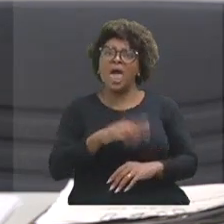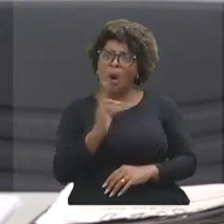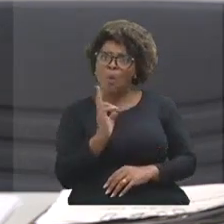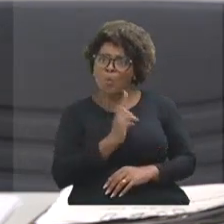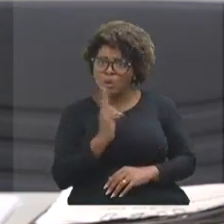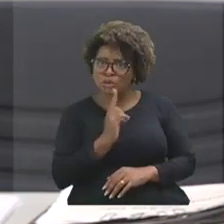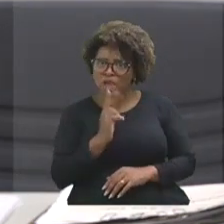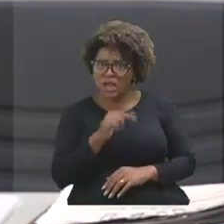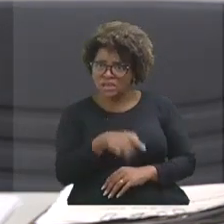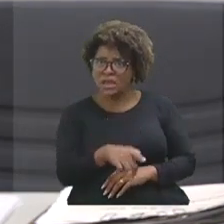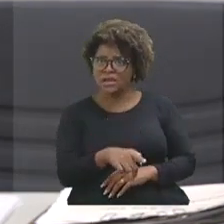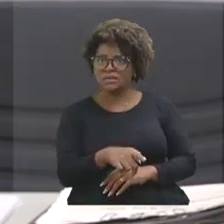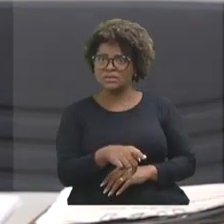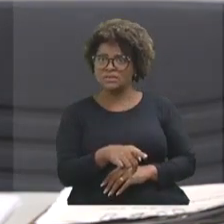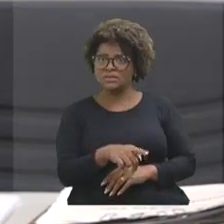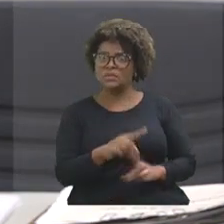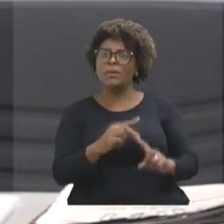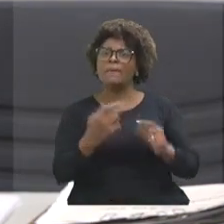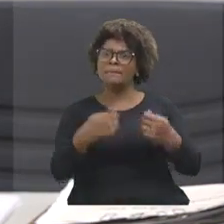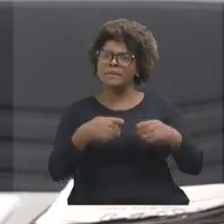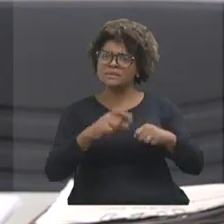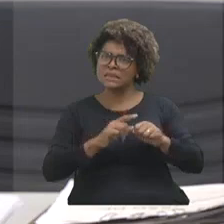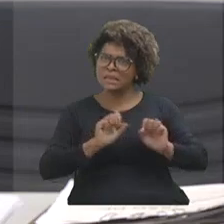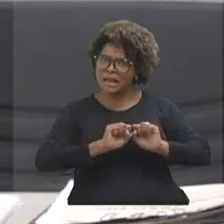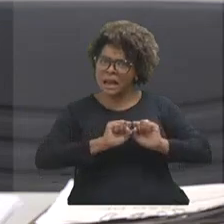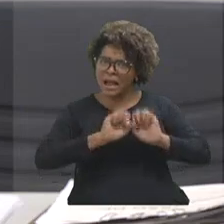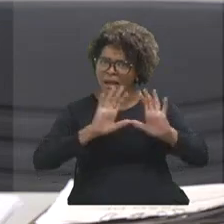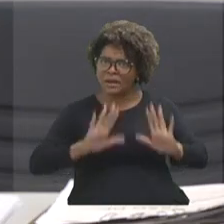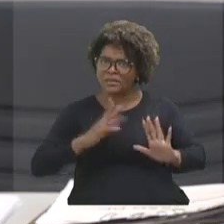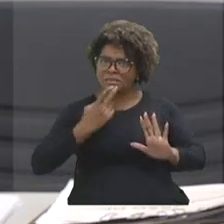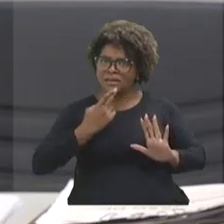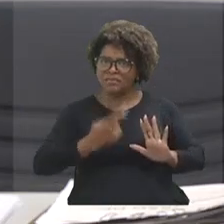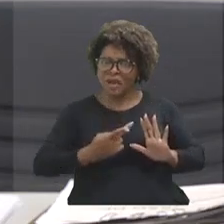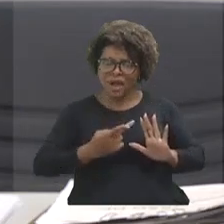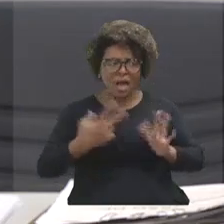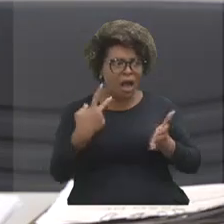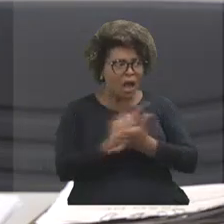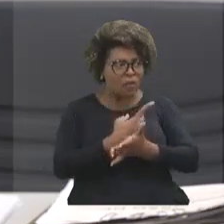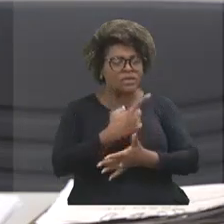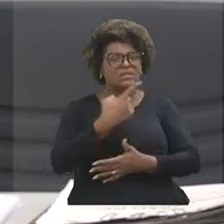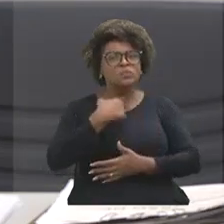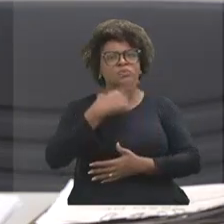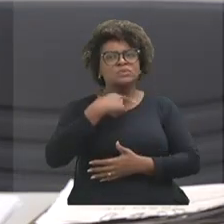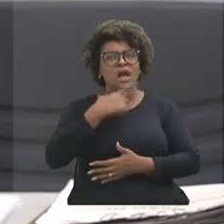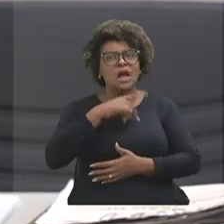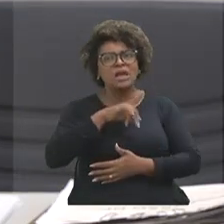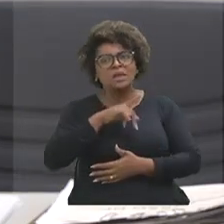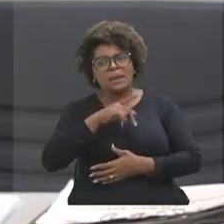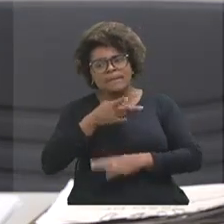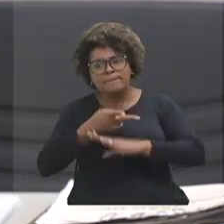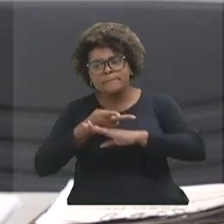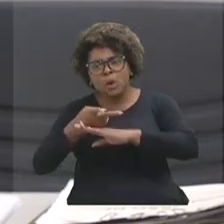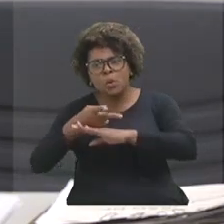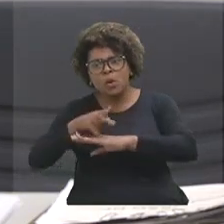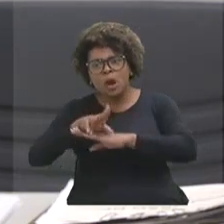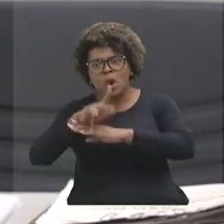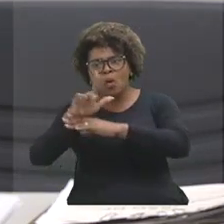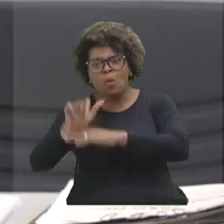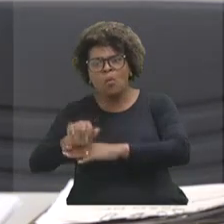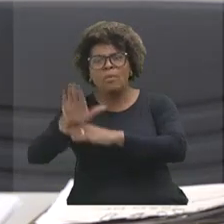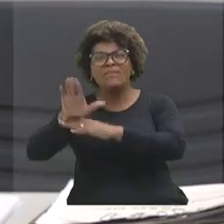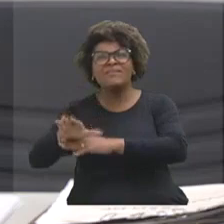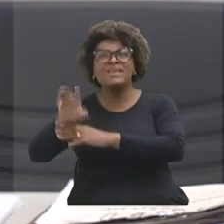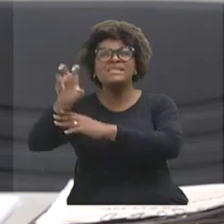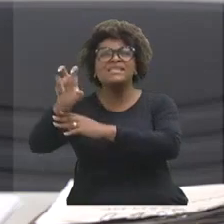mas é um caso que precisa ser esclarecido o mais rápido e tá com sangramento esse paciente vai para Upa vai ficar lá cinco seis dias na